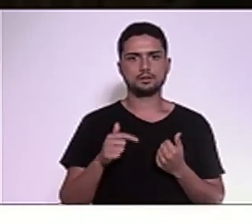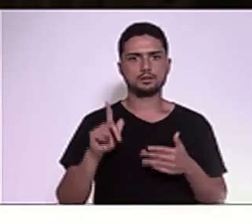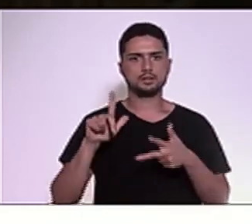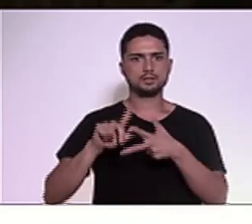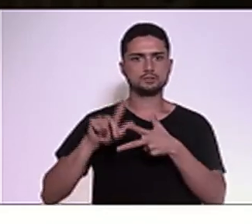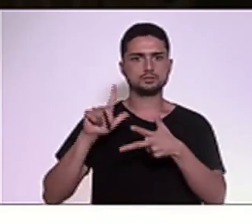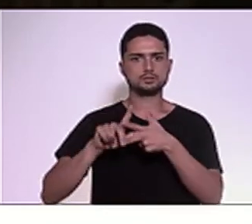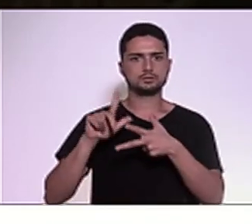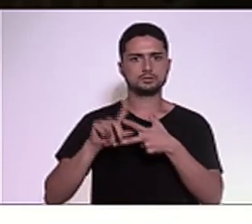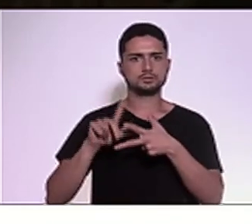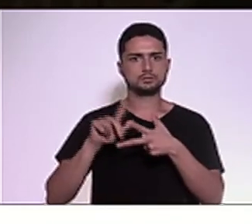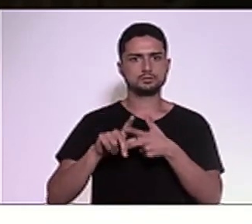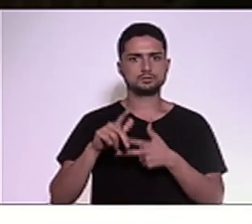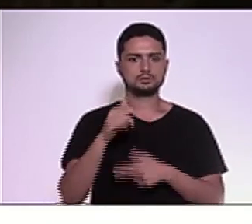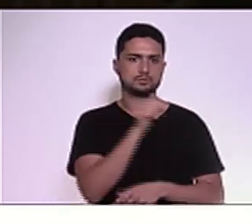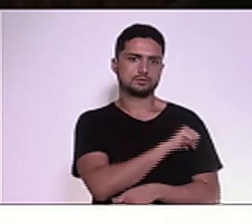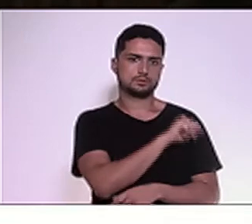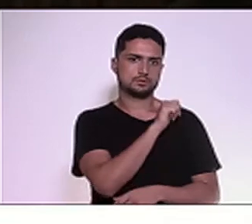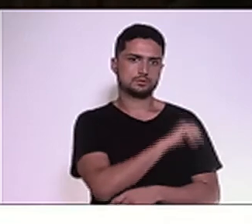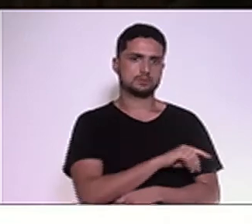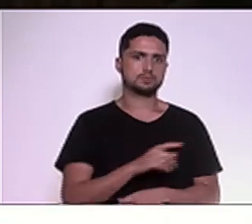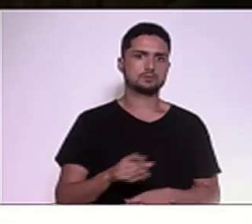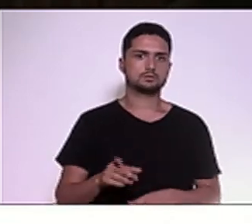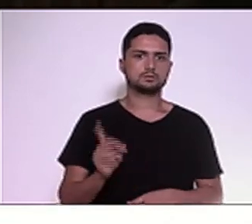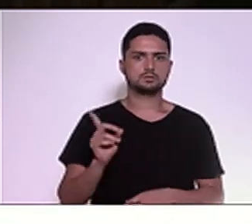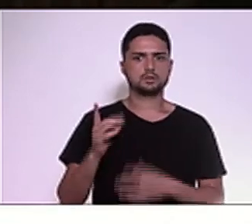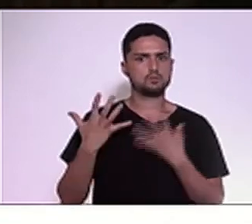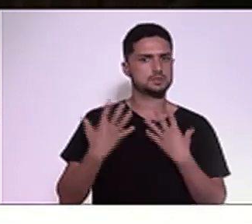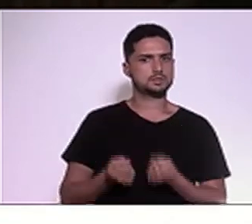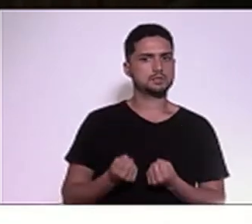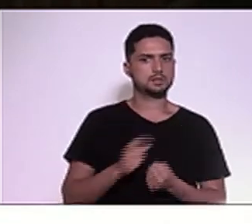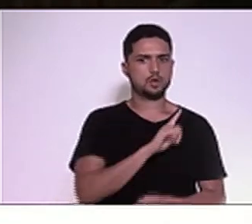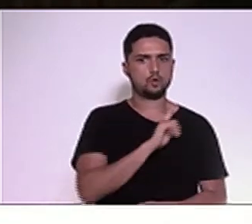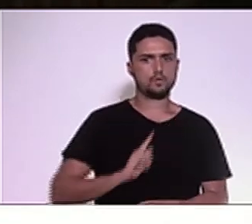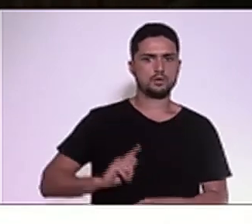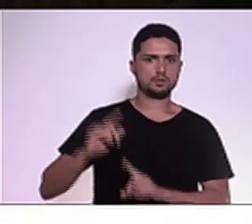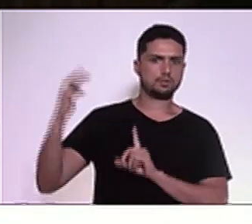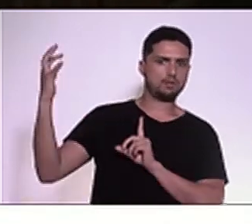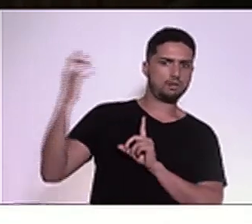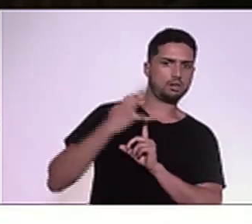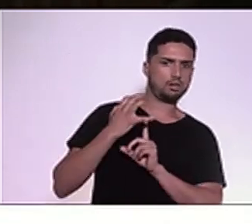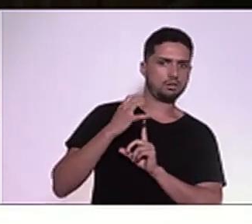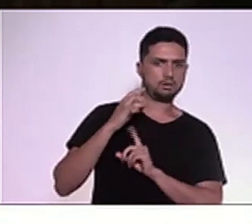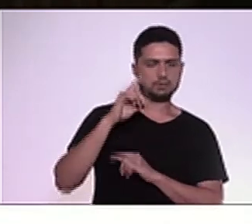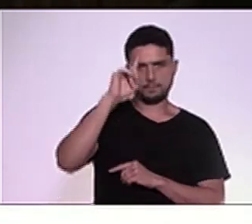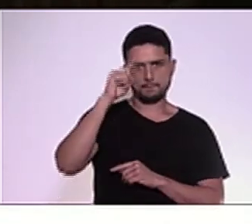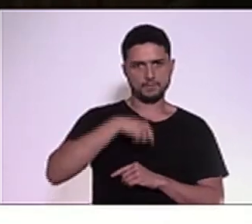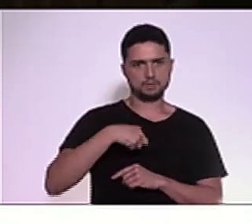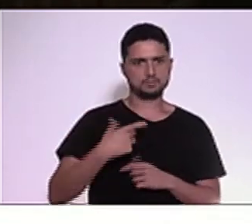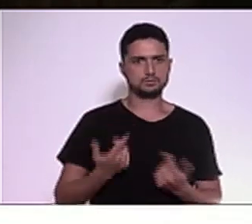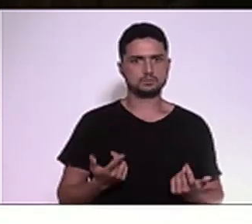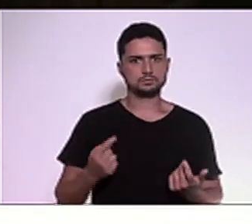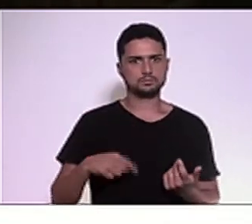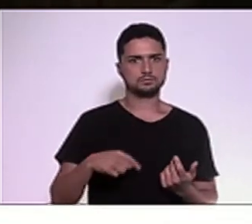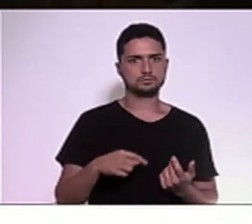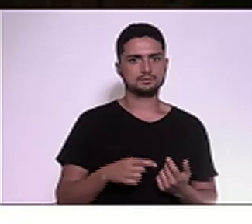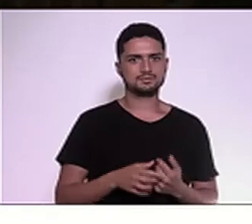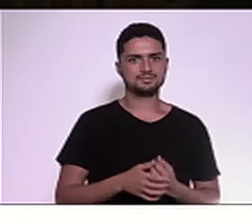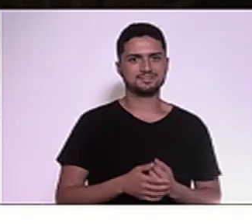Legislativo fluminense e não deixar que o governador do estado faça